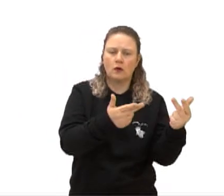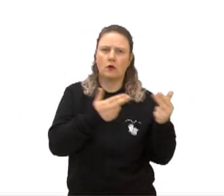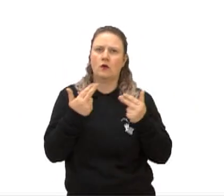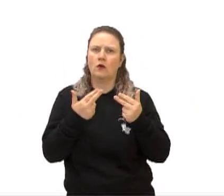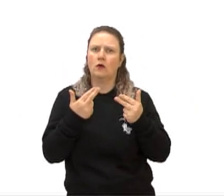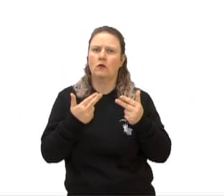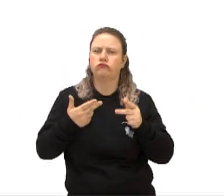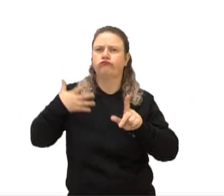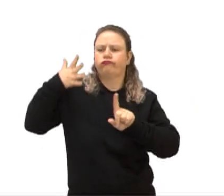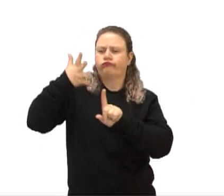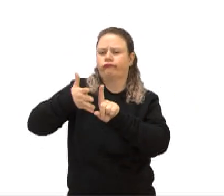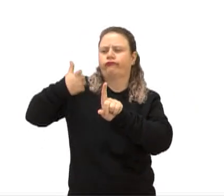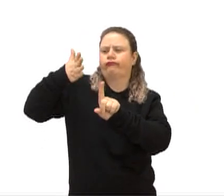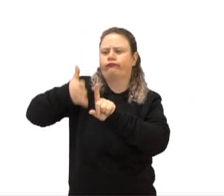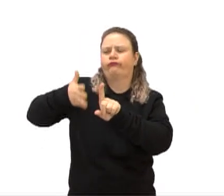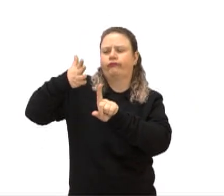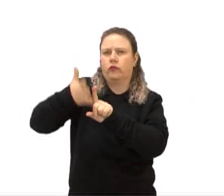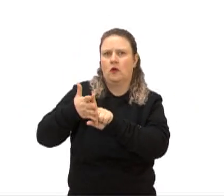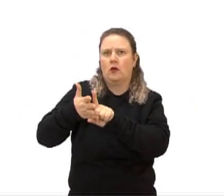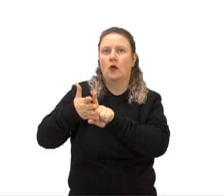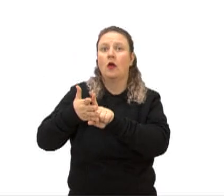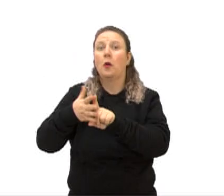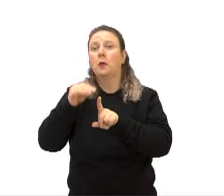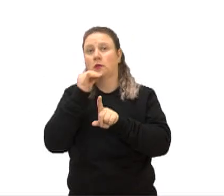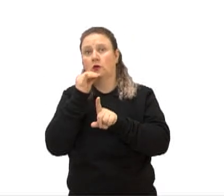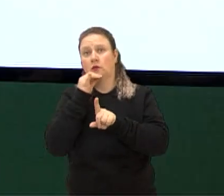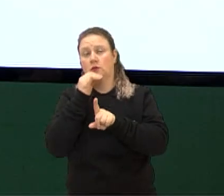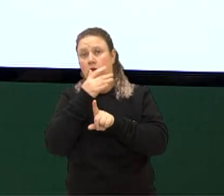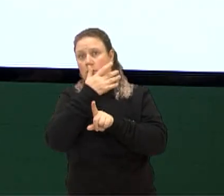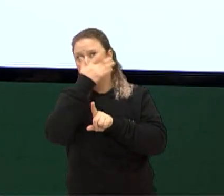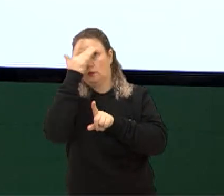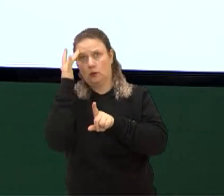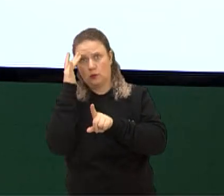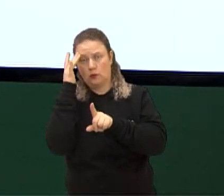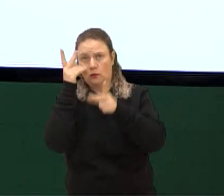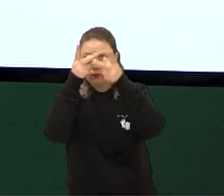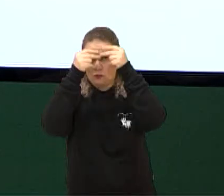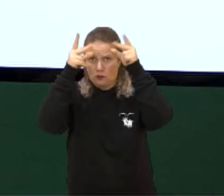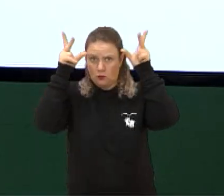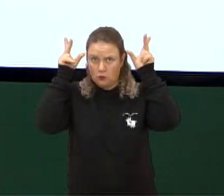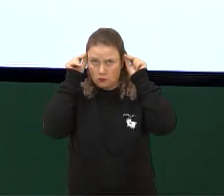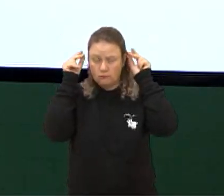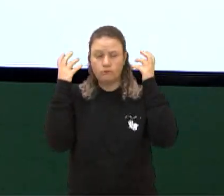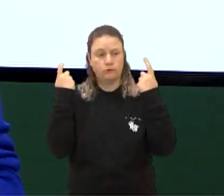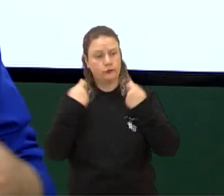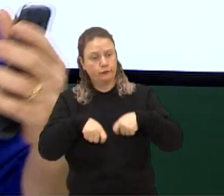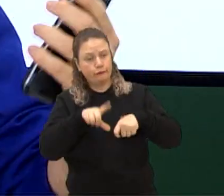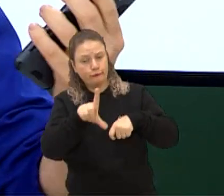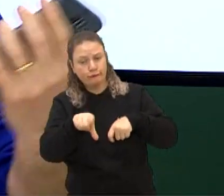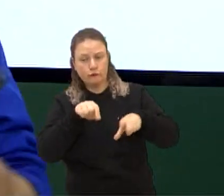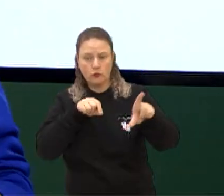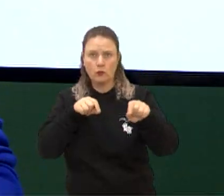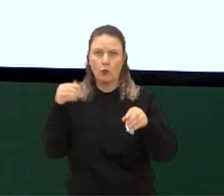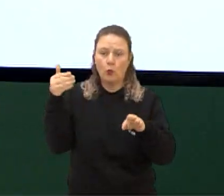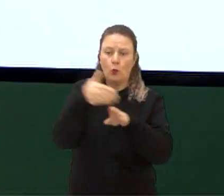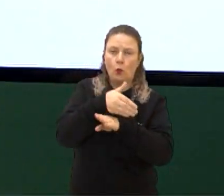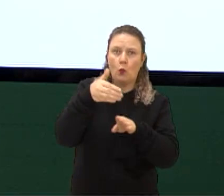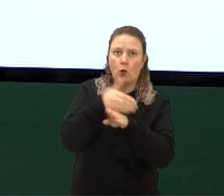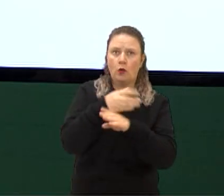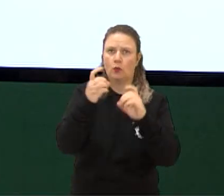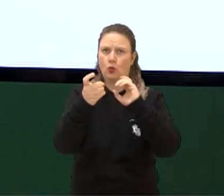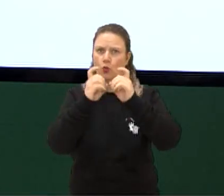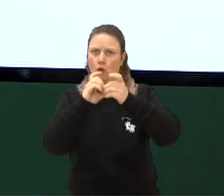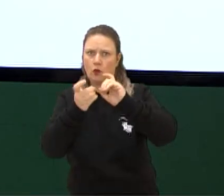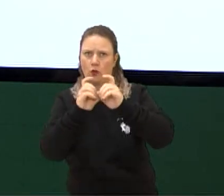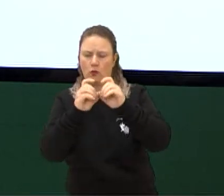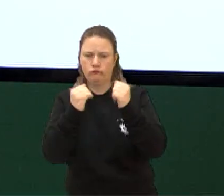assembleia. Então, o ateniense, quando ele queria tomar uma decisão, ele participava das reuniões públicas, que